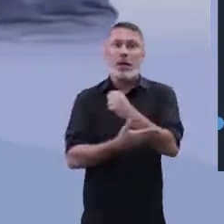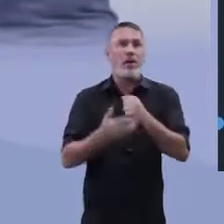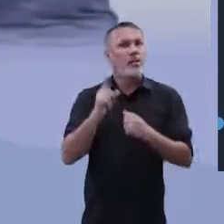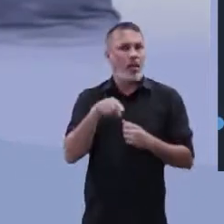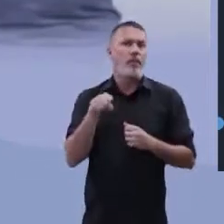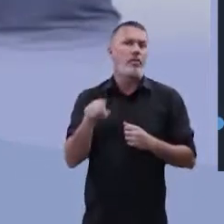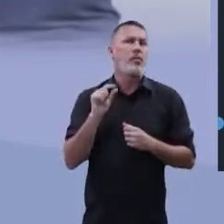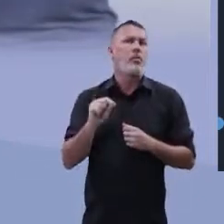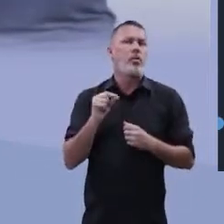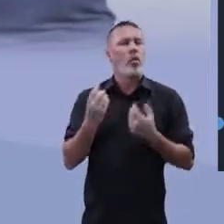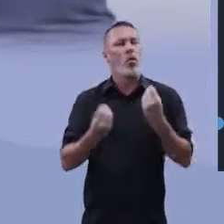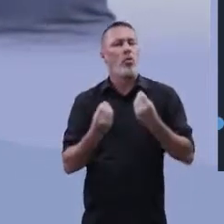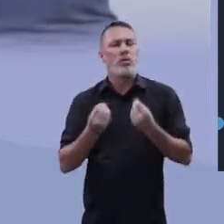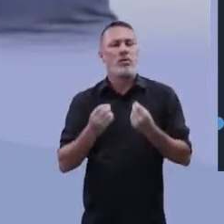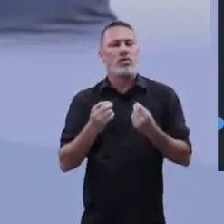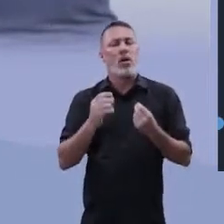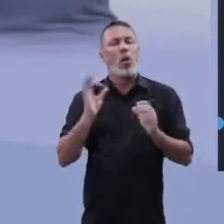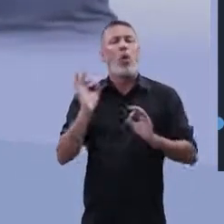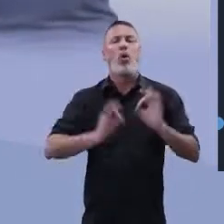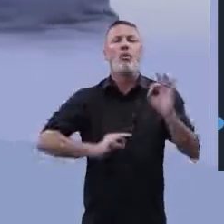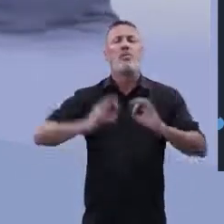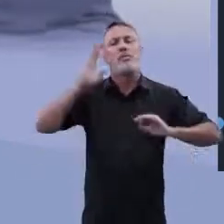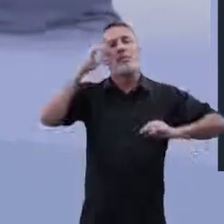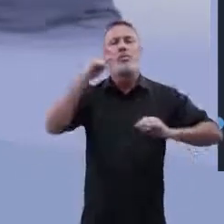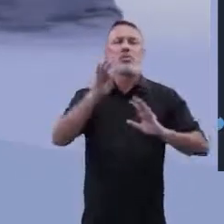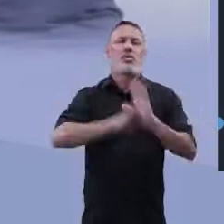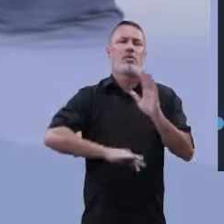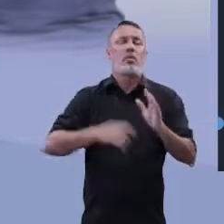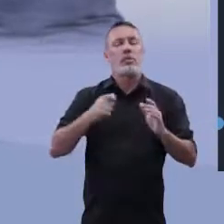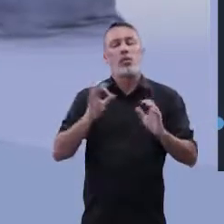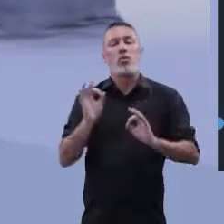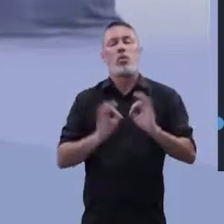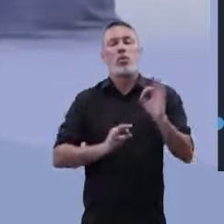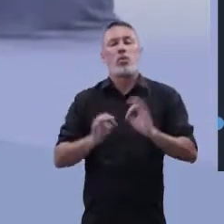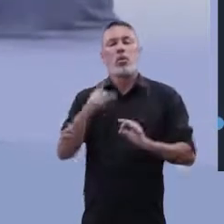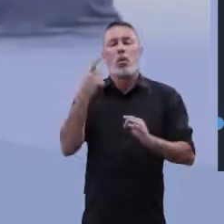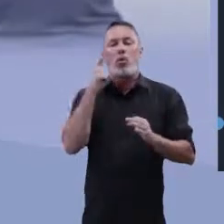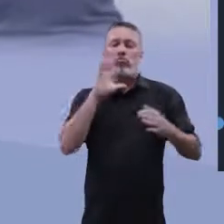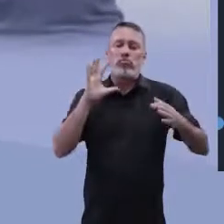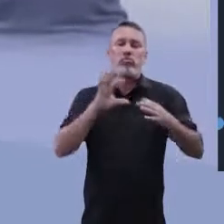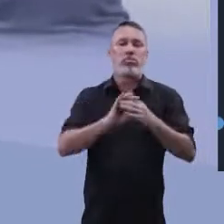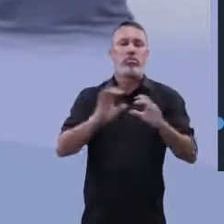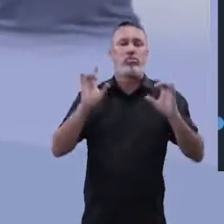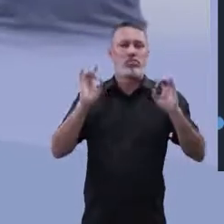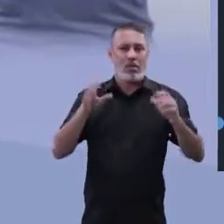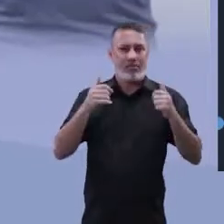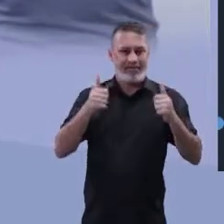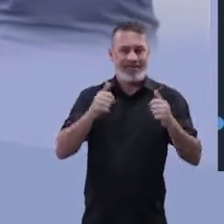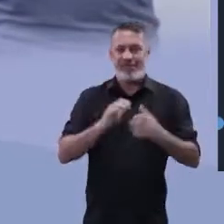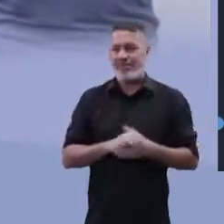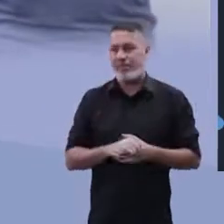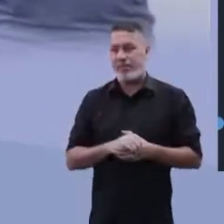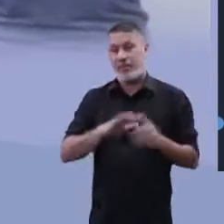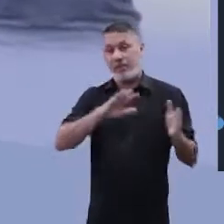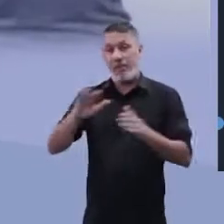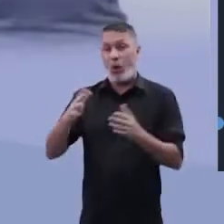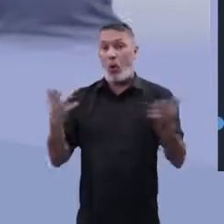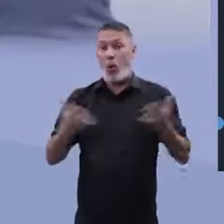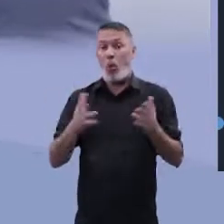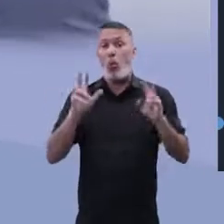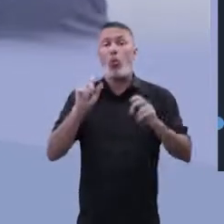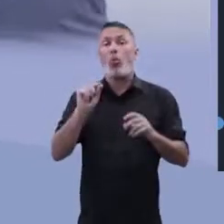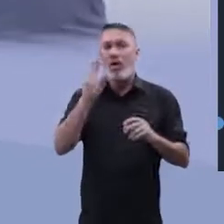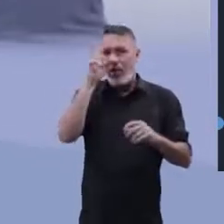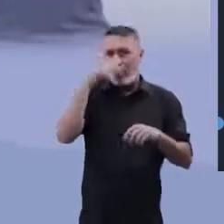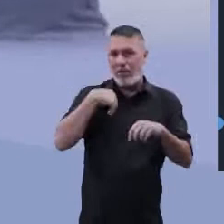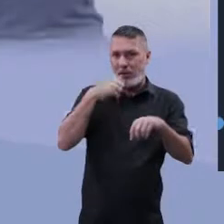pensar basicamente nisso aí. Simplesmente, é a organização do seu texto que você vai alcançar. Então, o que nós vamos ver hoje? Lembra que